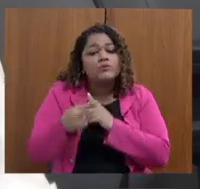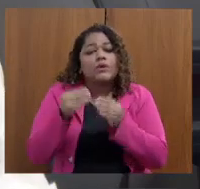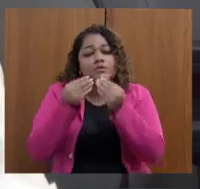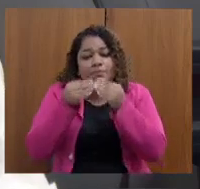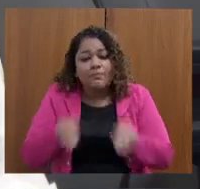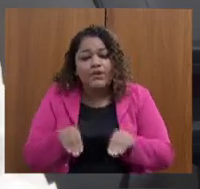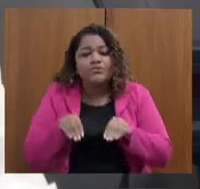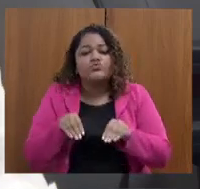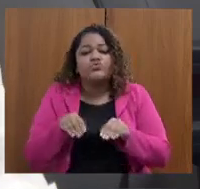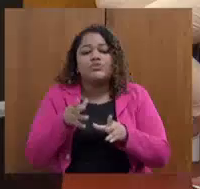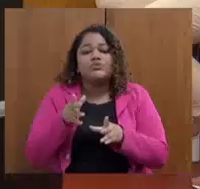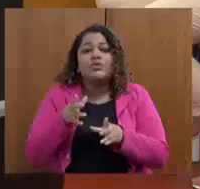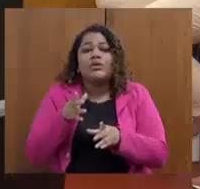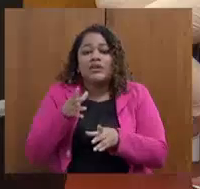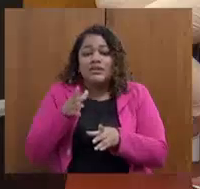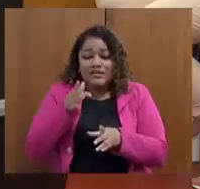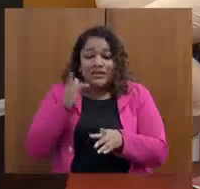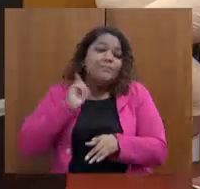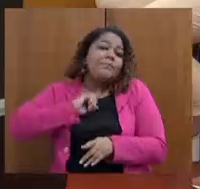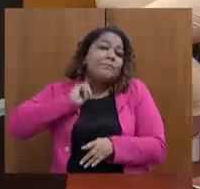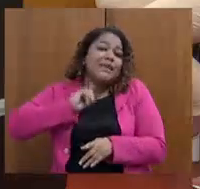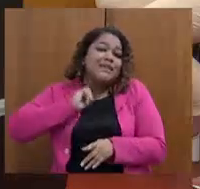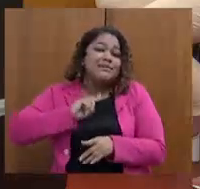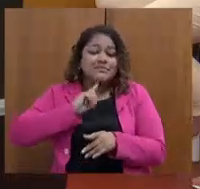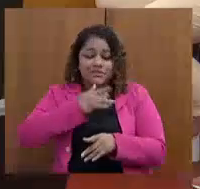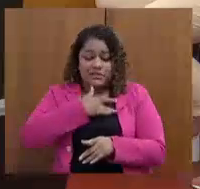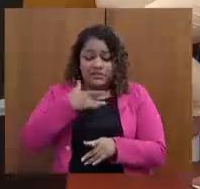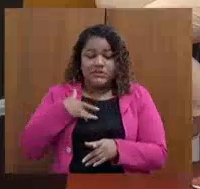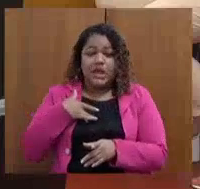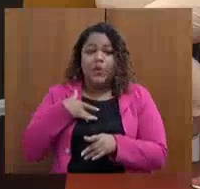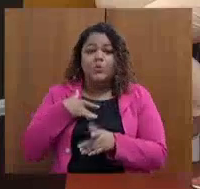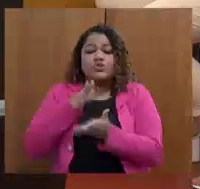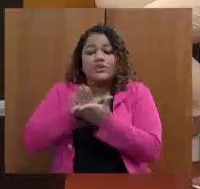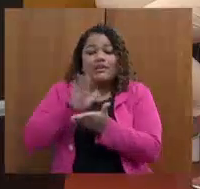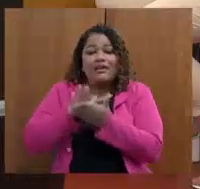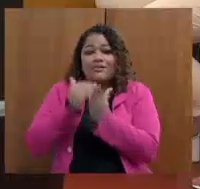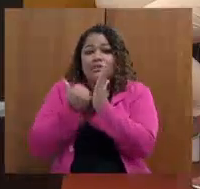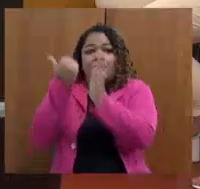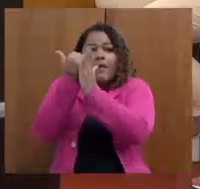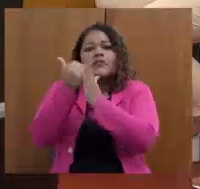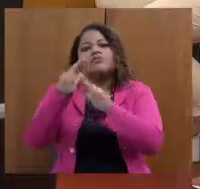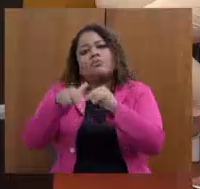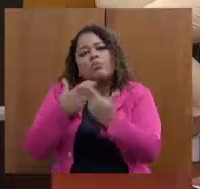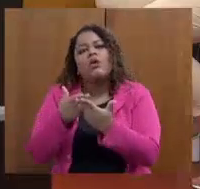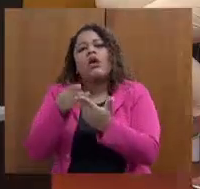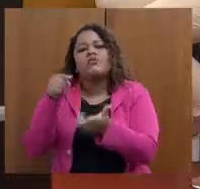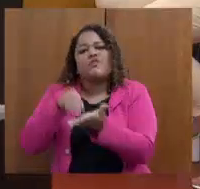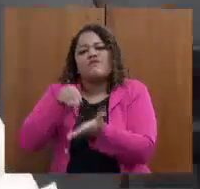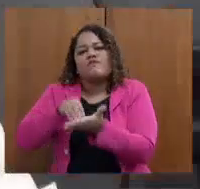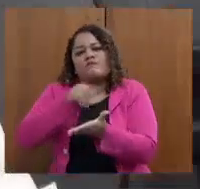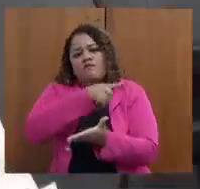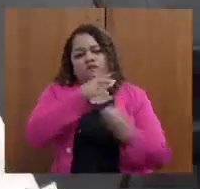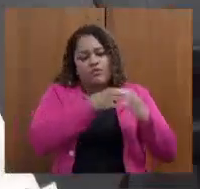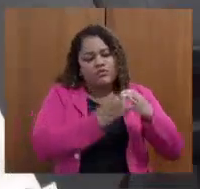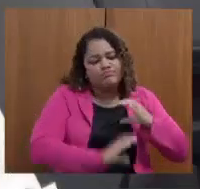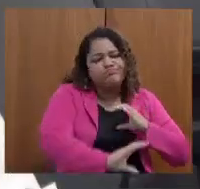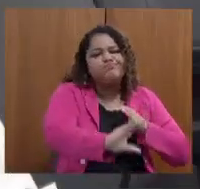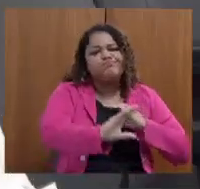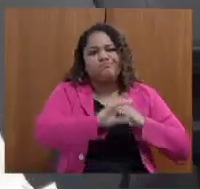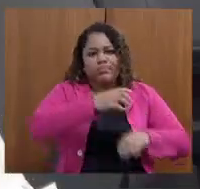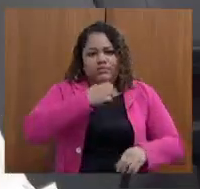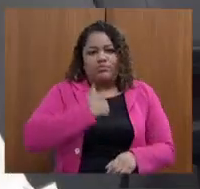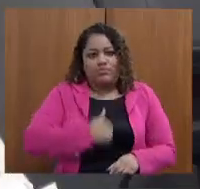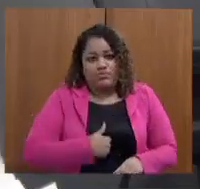falta de saneamento então é uma é uma um assunto que tá na sua secretaria mas que reverbera por todas as outras e que